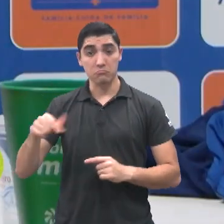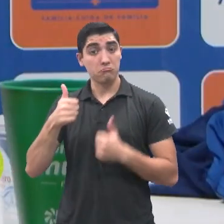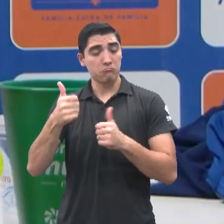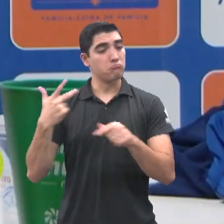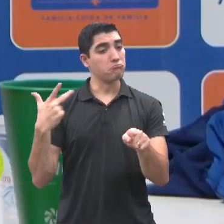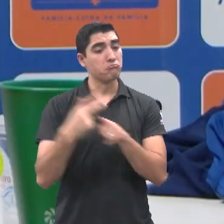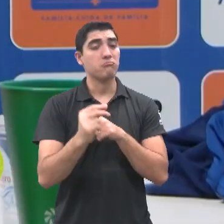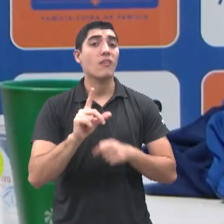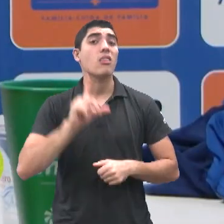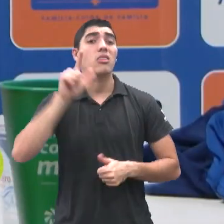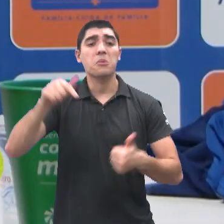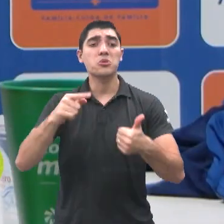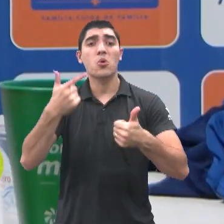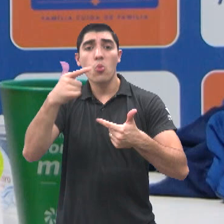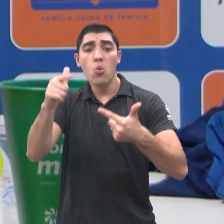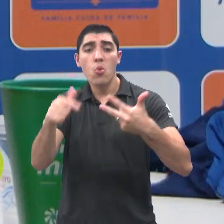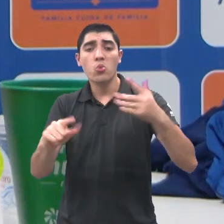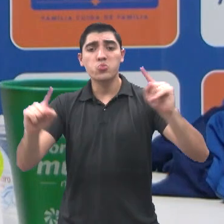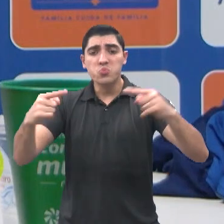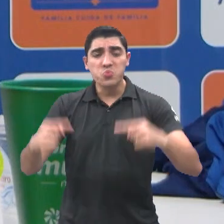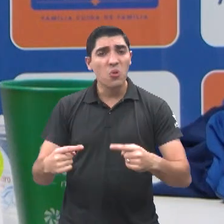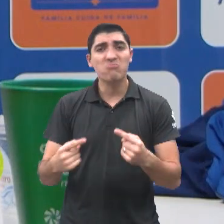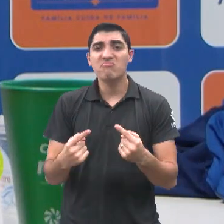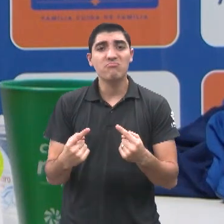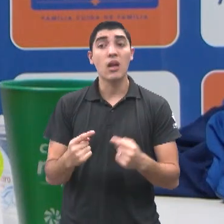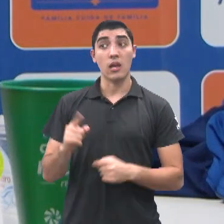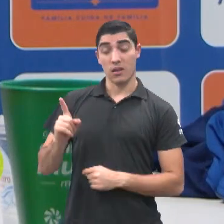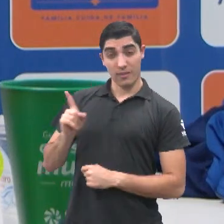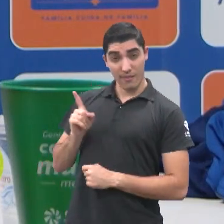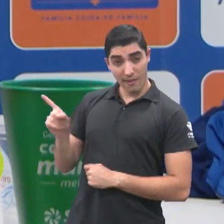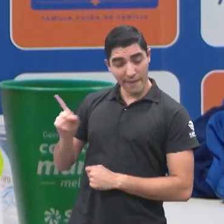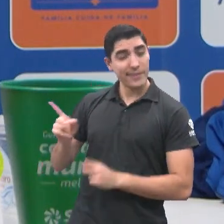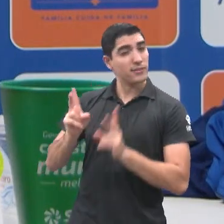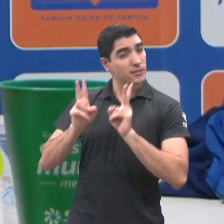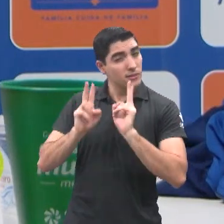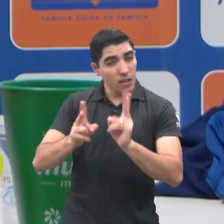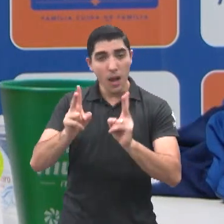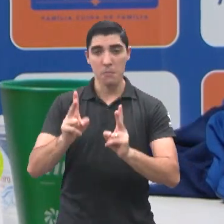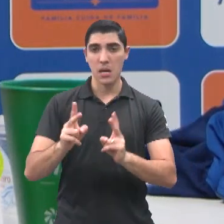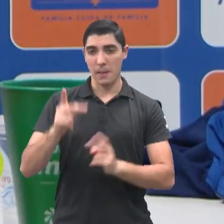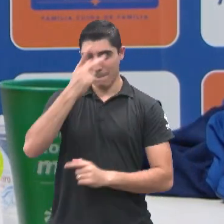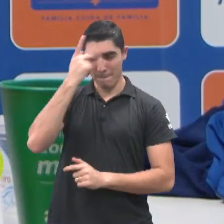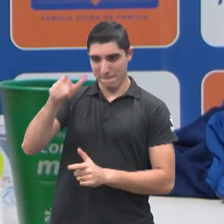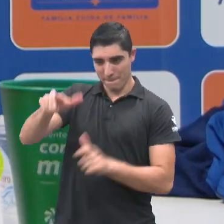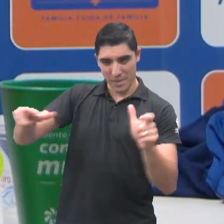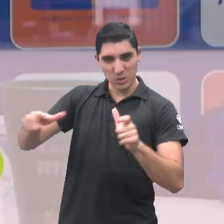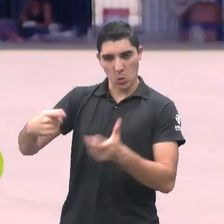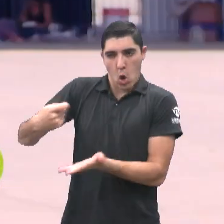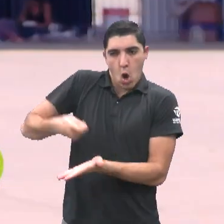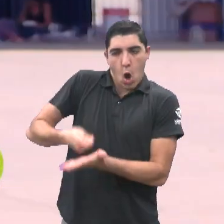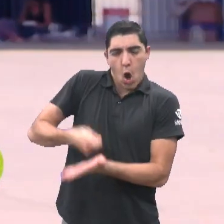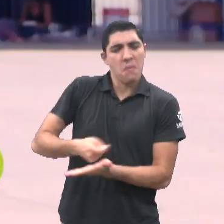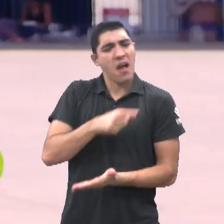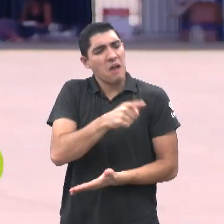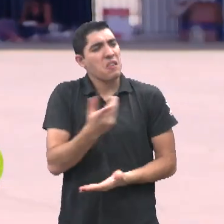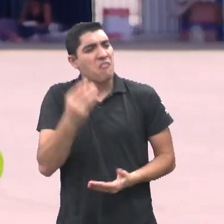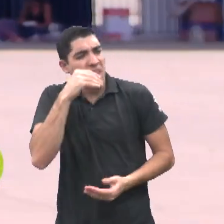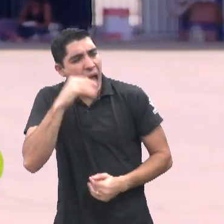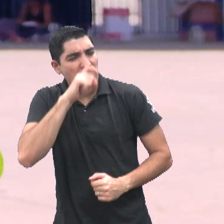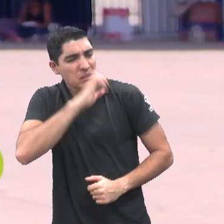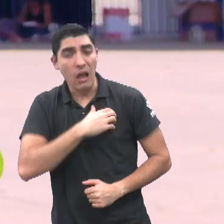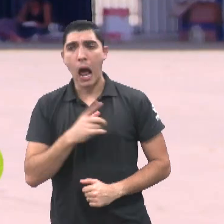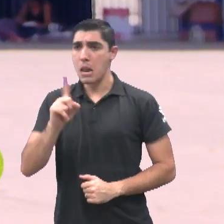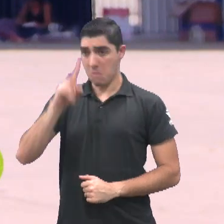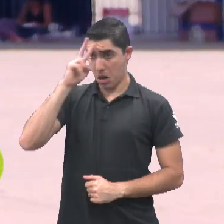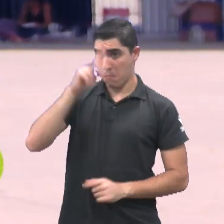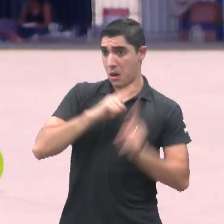partida. Inclusive, esse primeiro tempo era citado pelo Moacir todas as vezes que ele era cobrado, né, sobre o desempenho da equipe. O São José não conseguiu